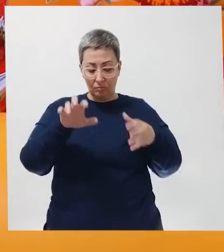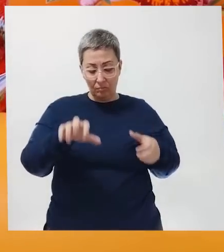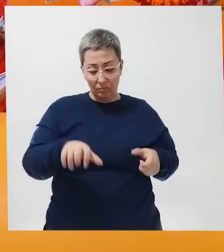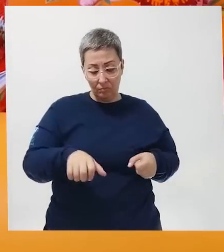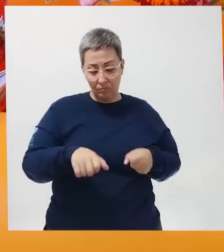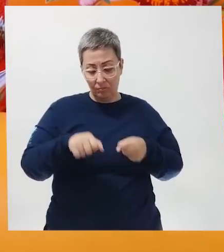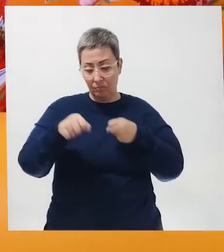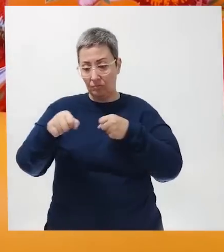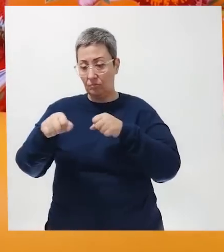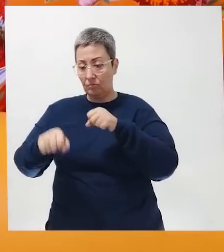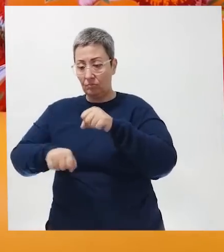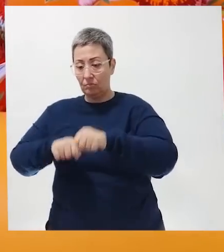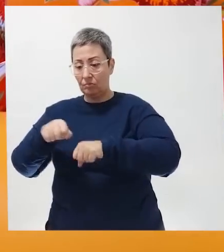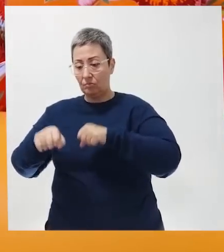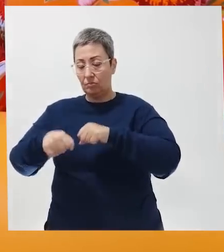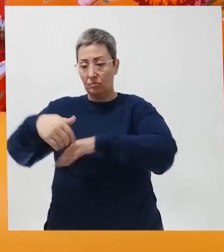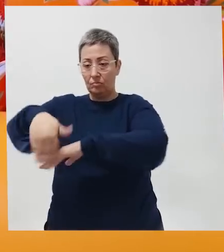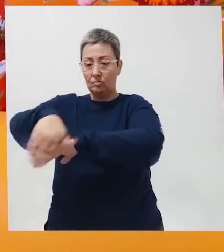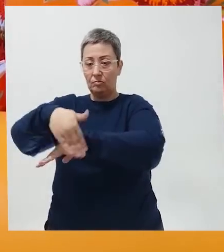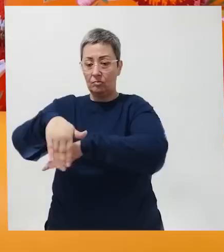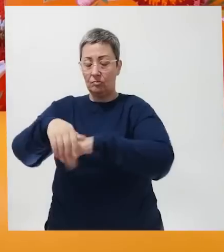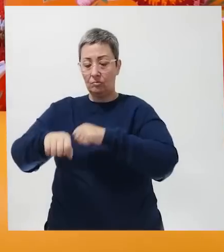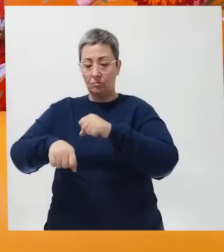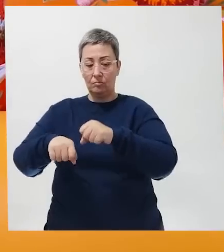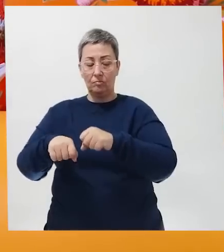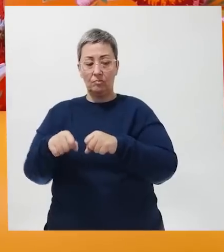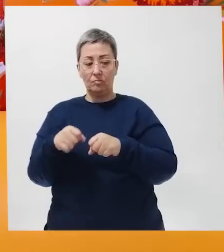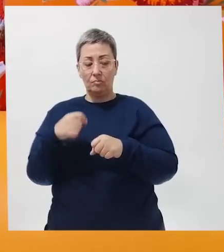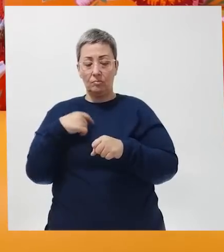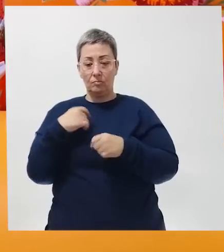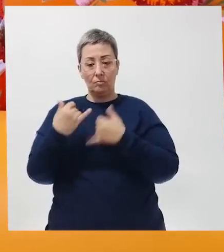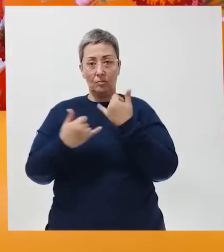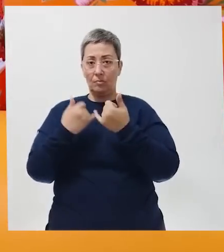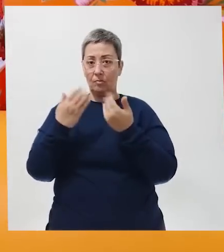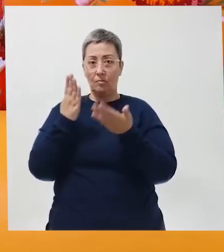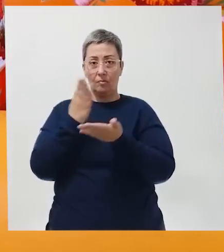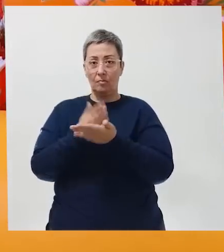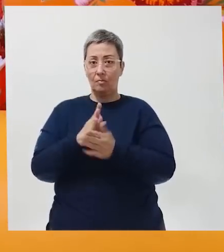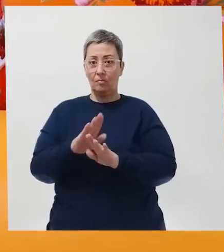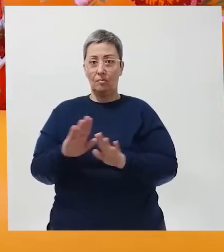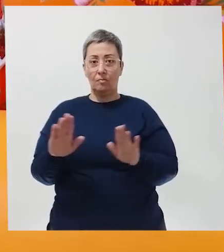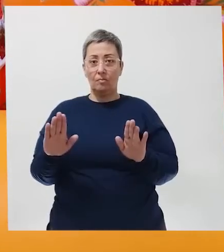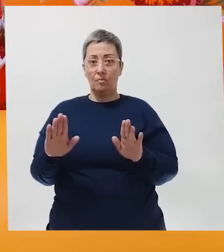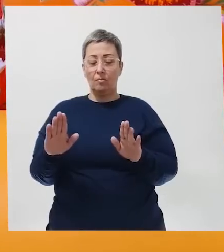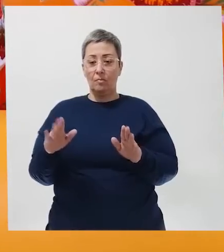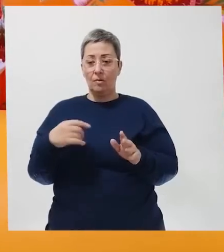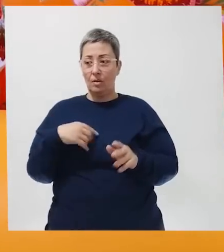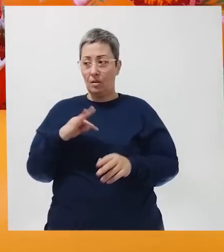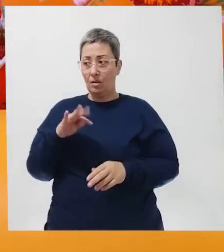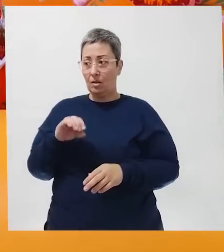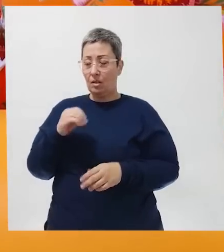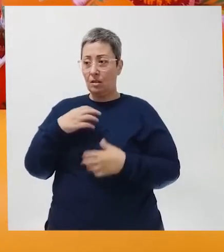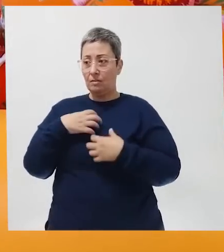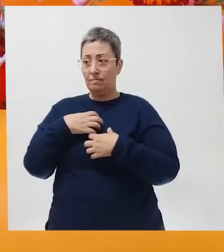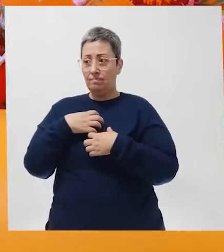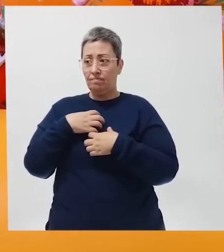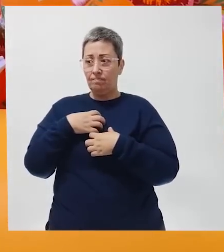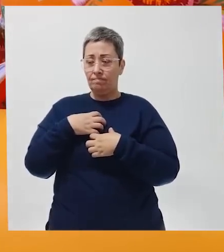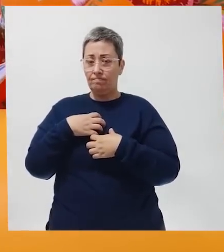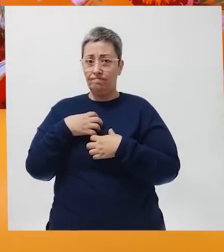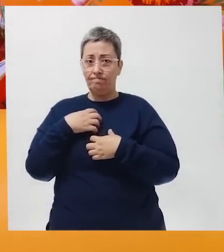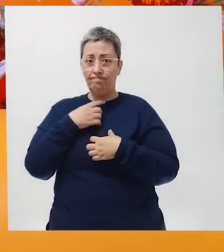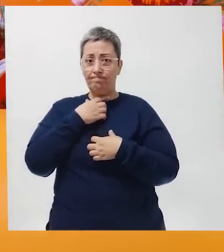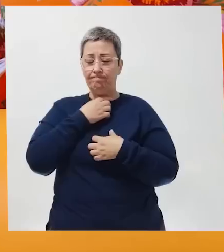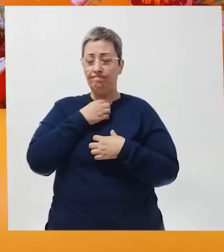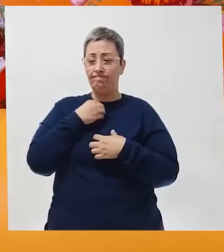olhar, pega a bicicleta e a leva em direção à rua. A folia acabou.